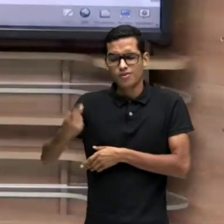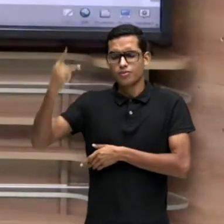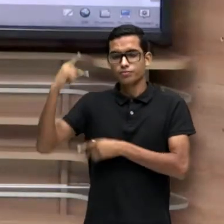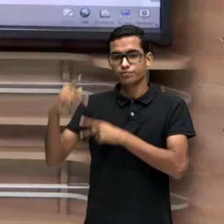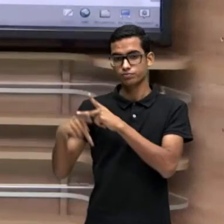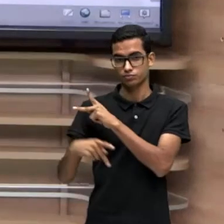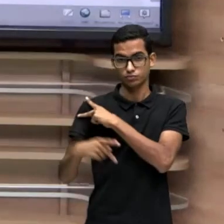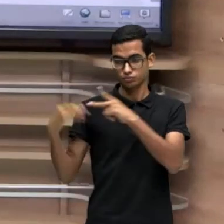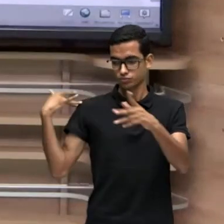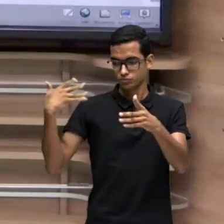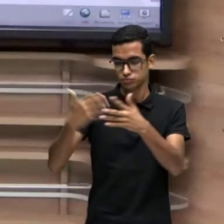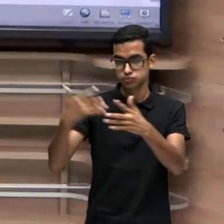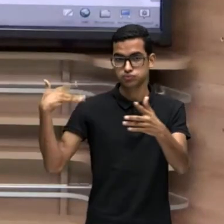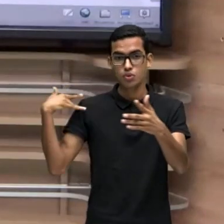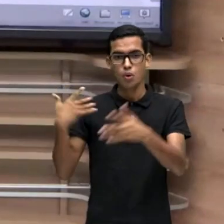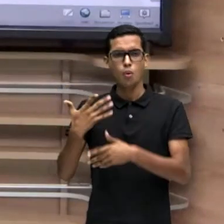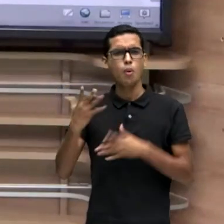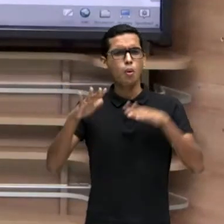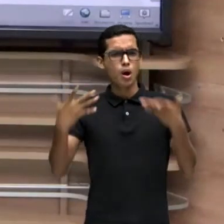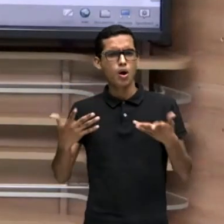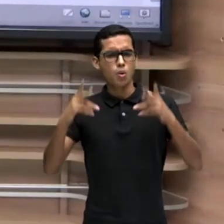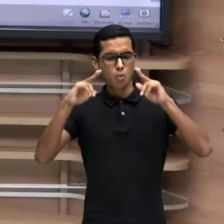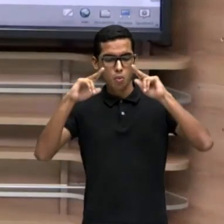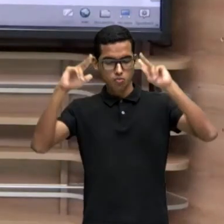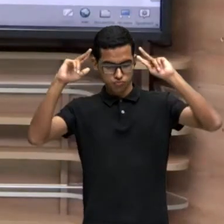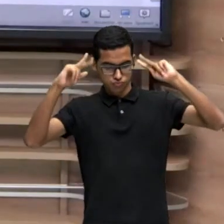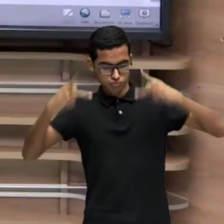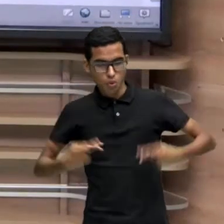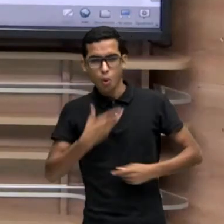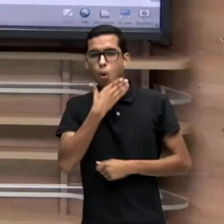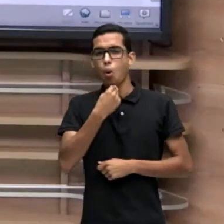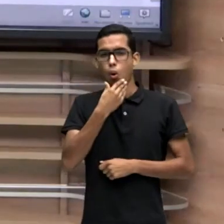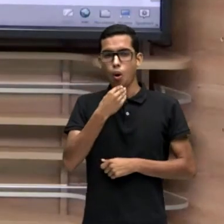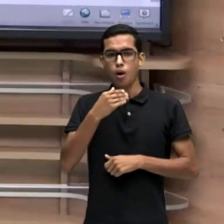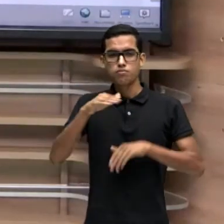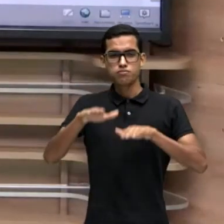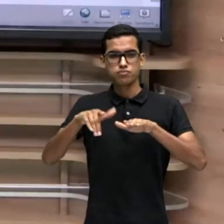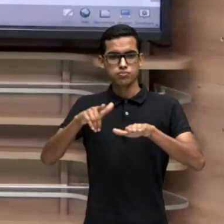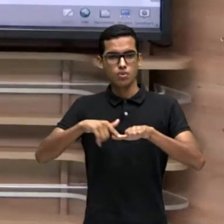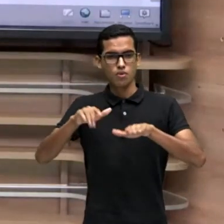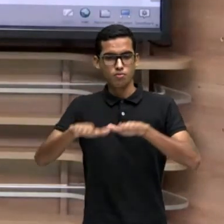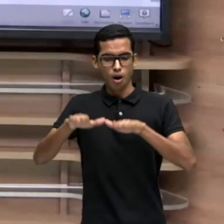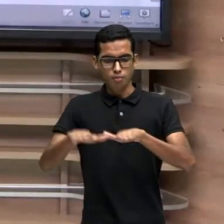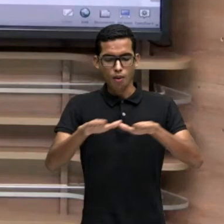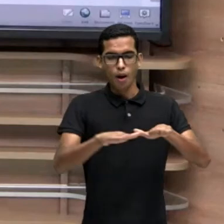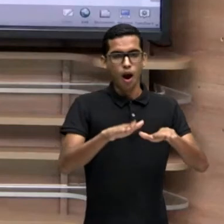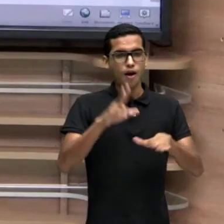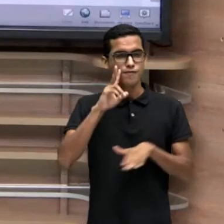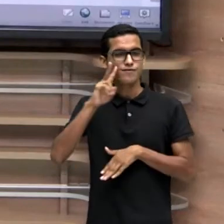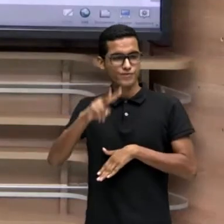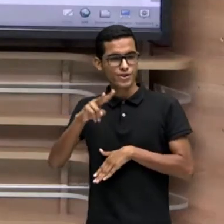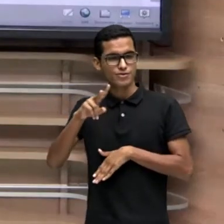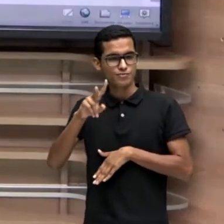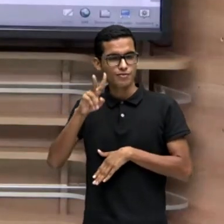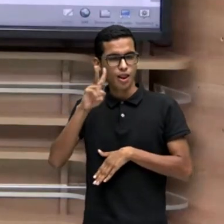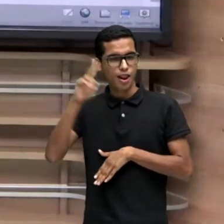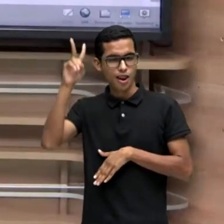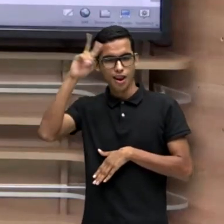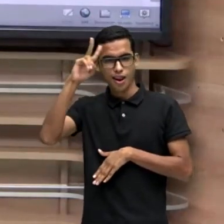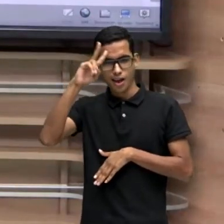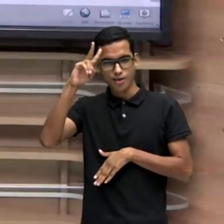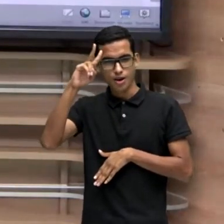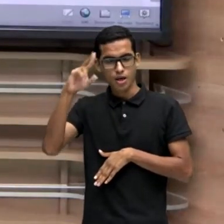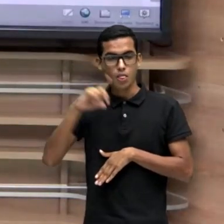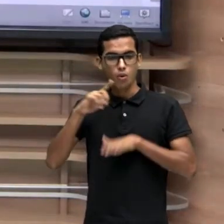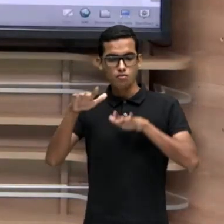na pré-história, quando os homens batiam os pés no chão. Lembra que a gente até viu os nossos amigos aqui, batendo, os pés no